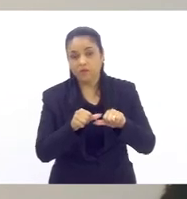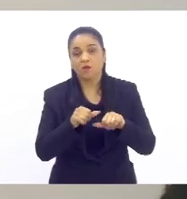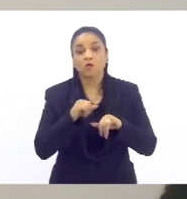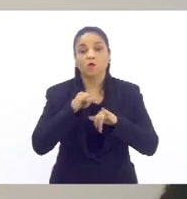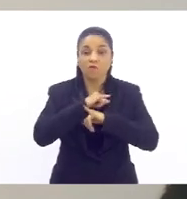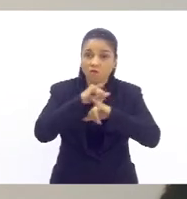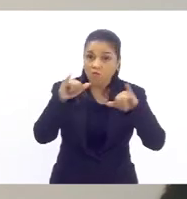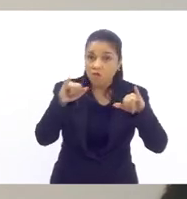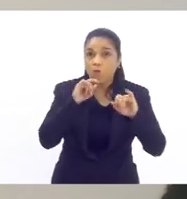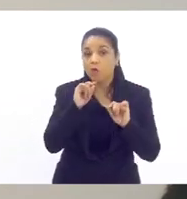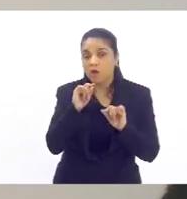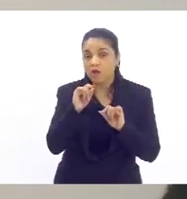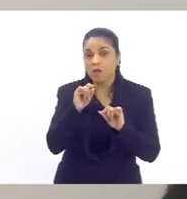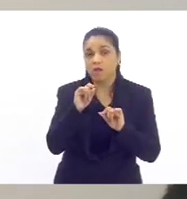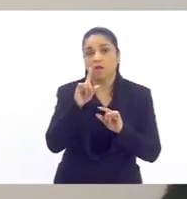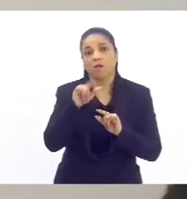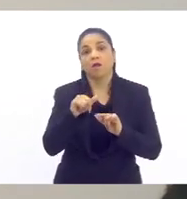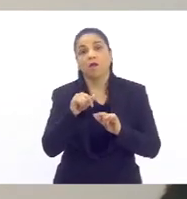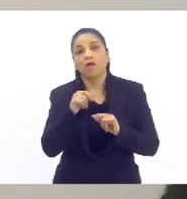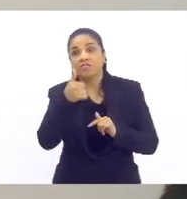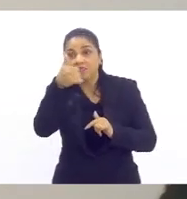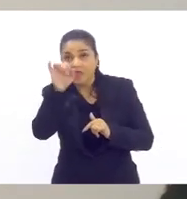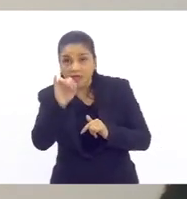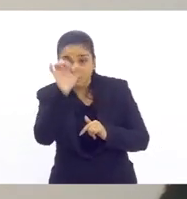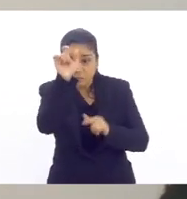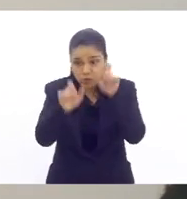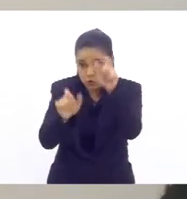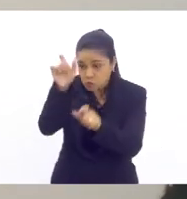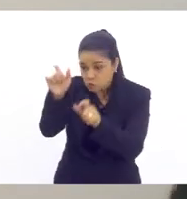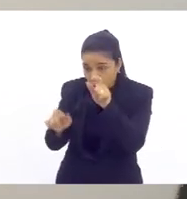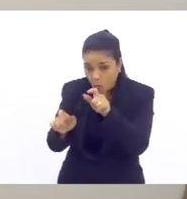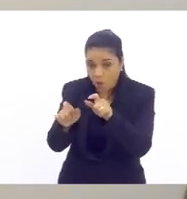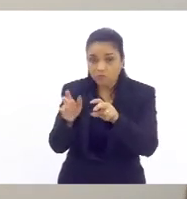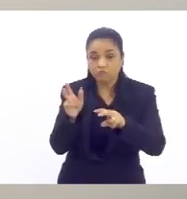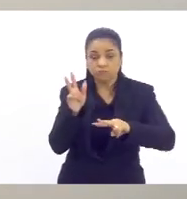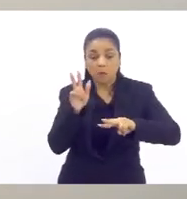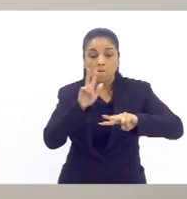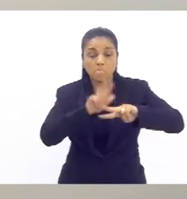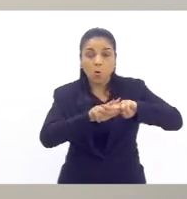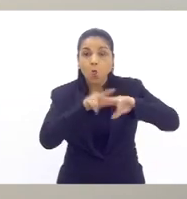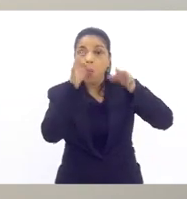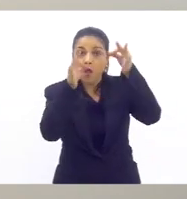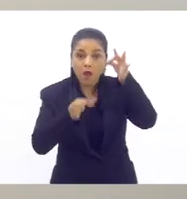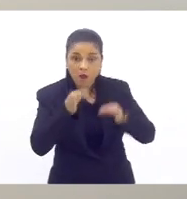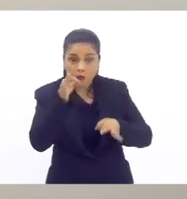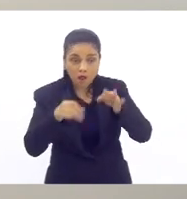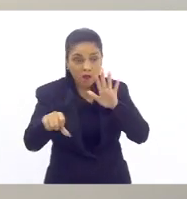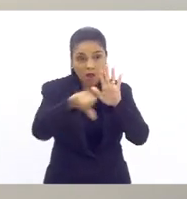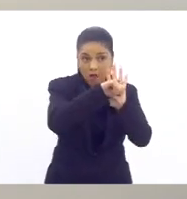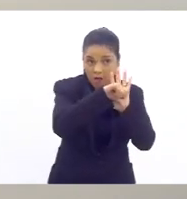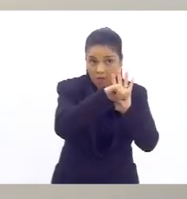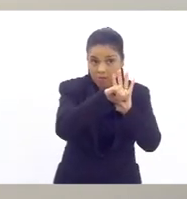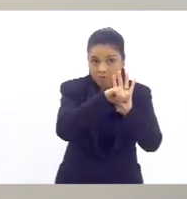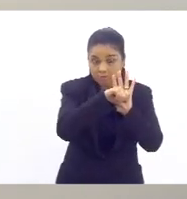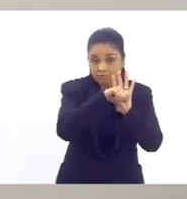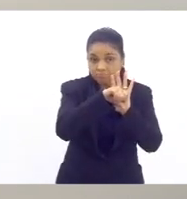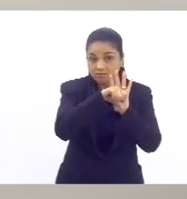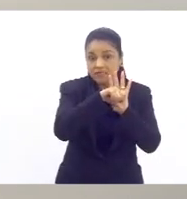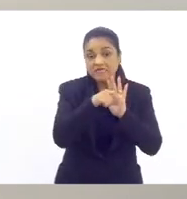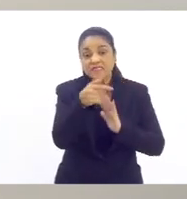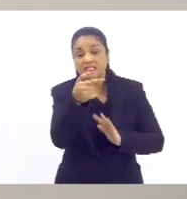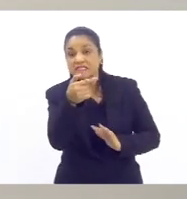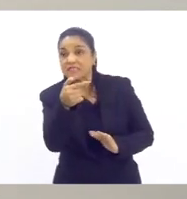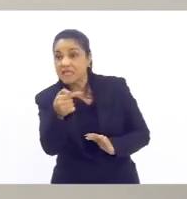que em cada 10 pessoas que entram passam pela audiência de Custódia decorrente de prisão em flagrante pelo menos sete